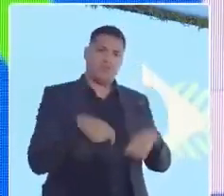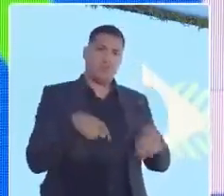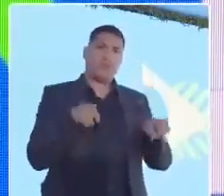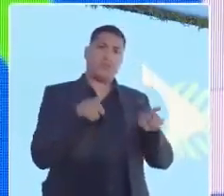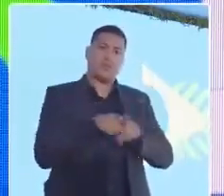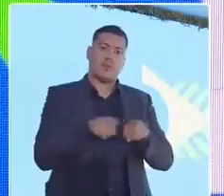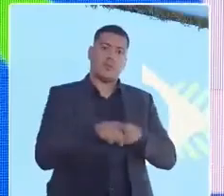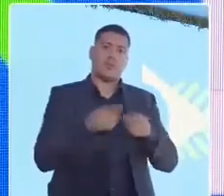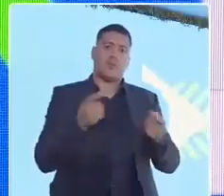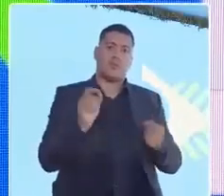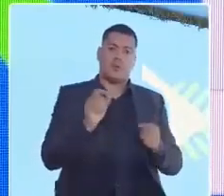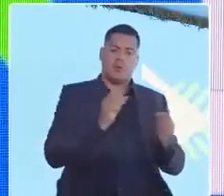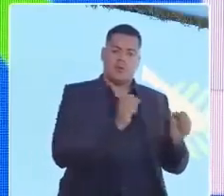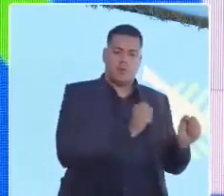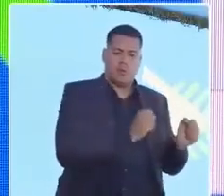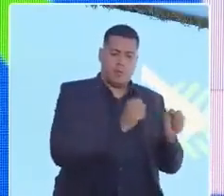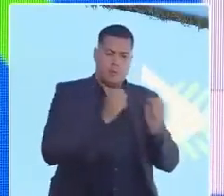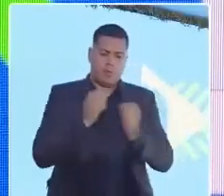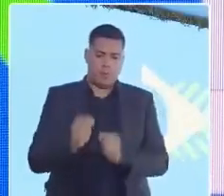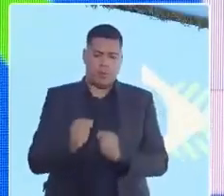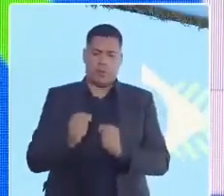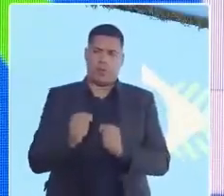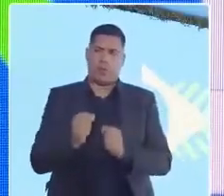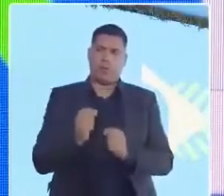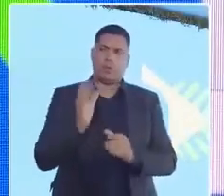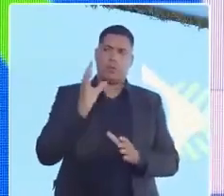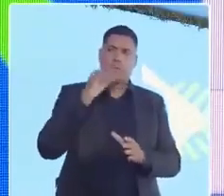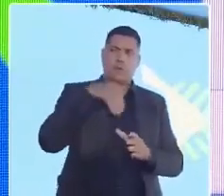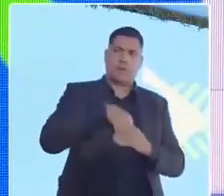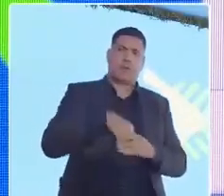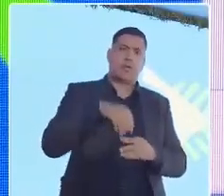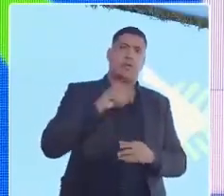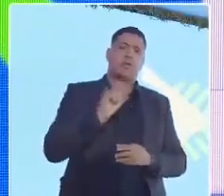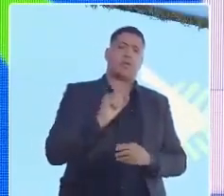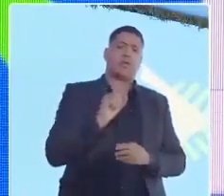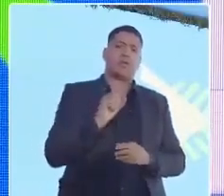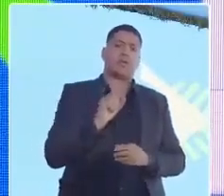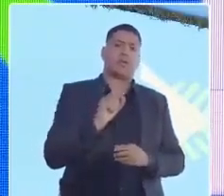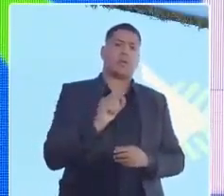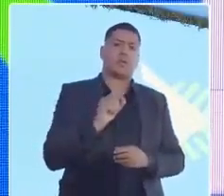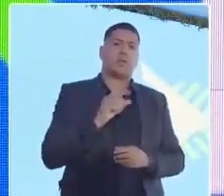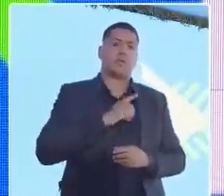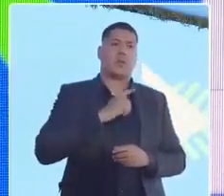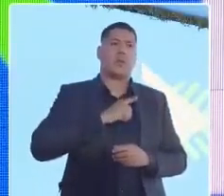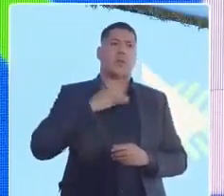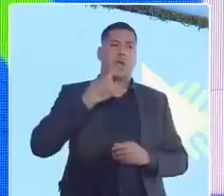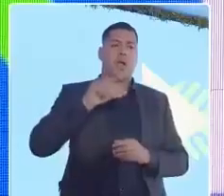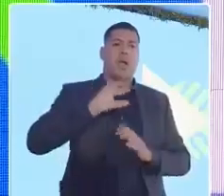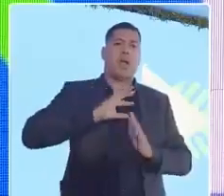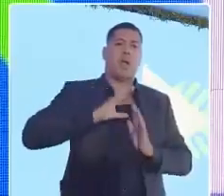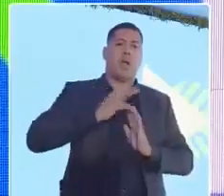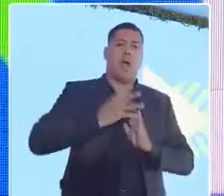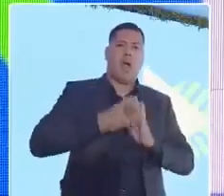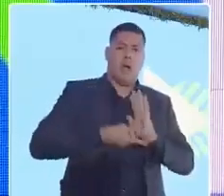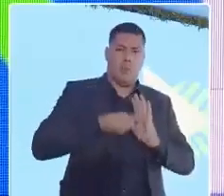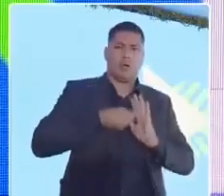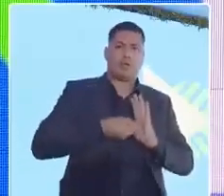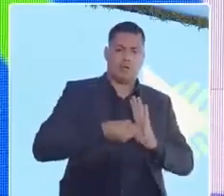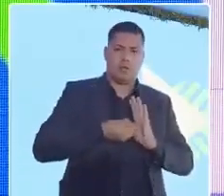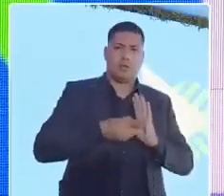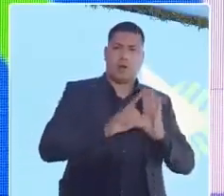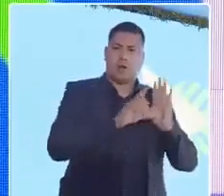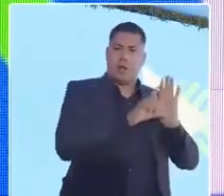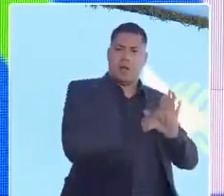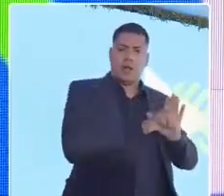uma uma potência em termos de consolidando a Amazônia Legal como catalisadora da